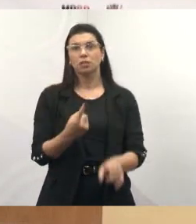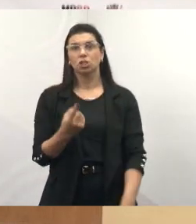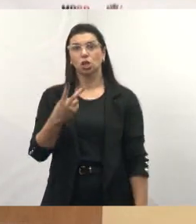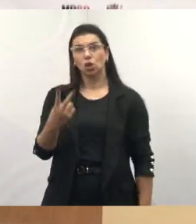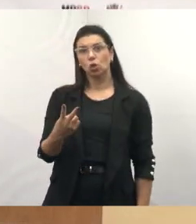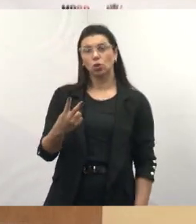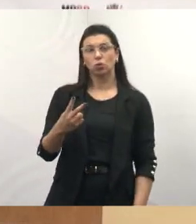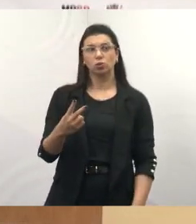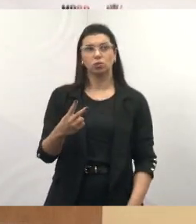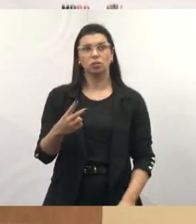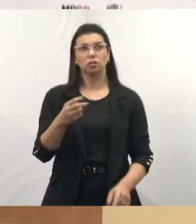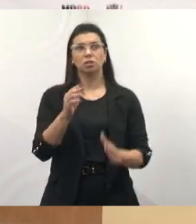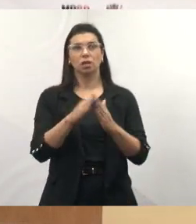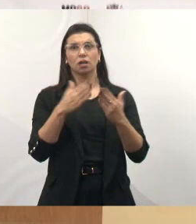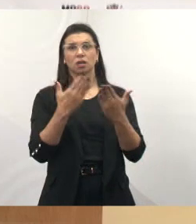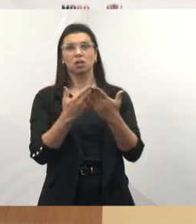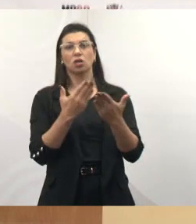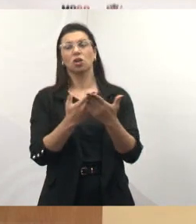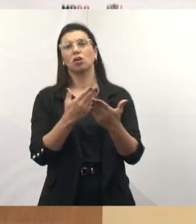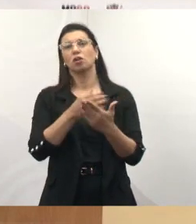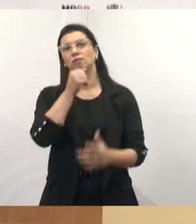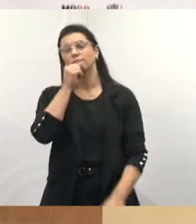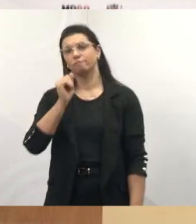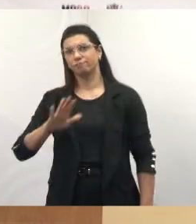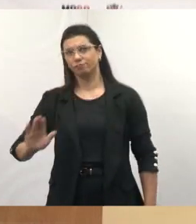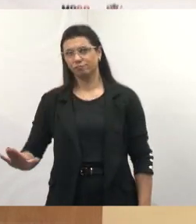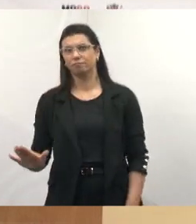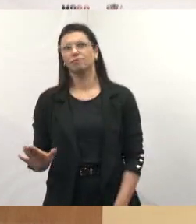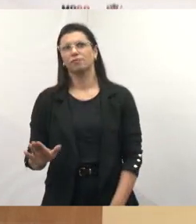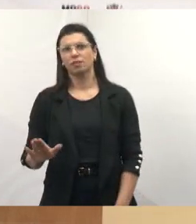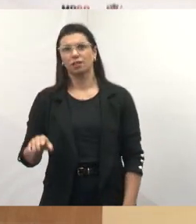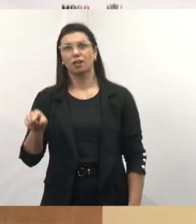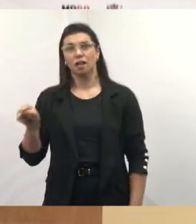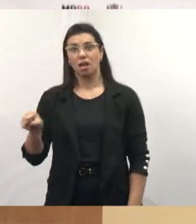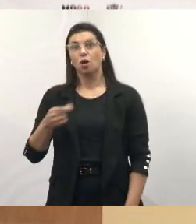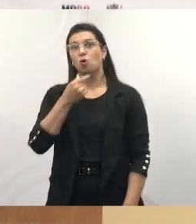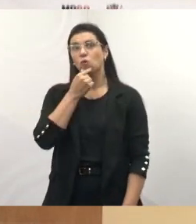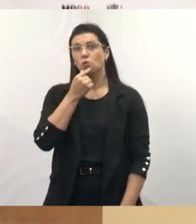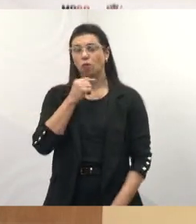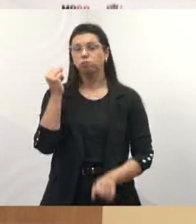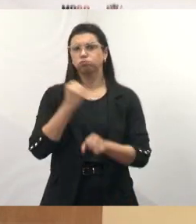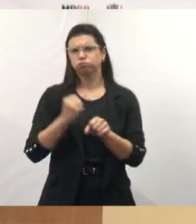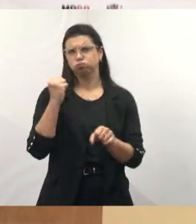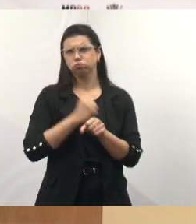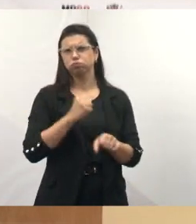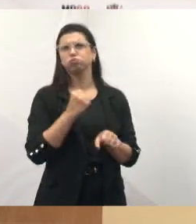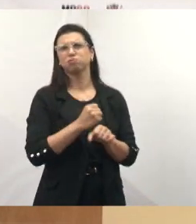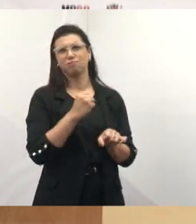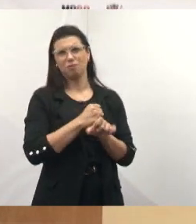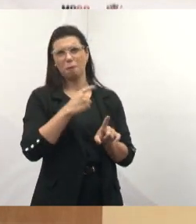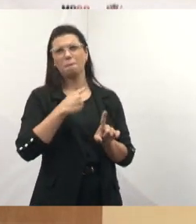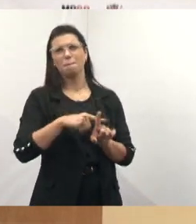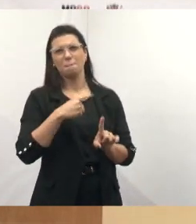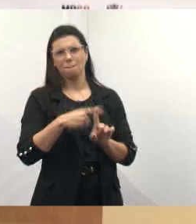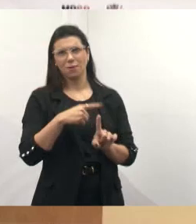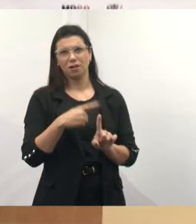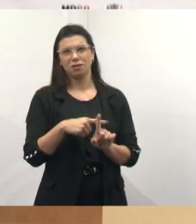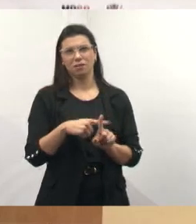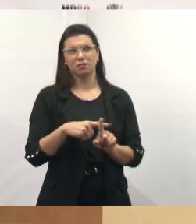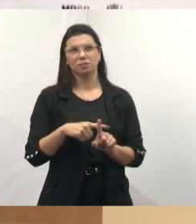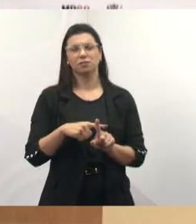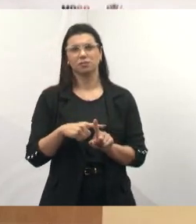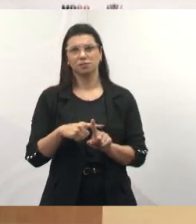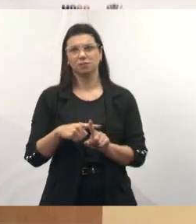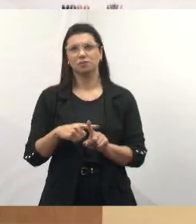na história. Quem fez mais, fez 5. Então, dentro deste governo, foram feitos já estamos indo para a